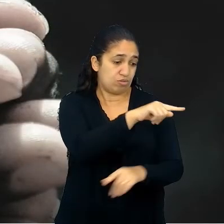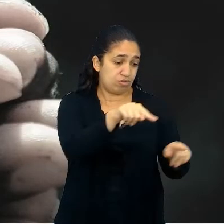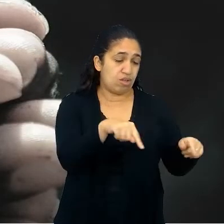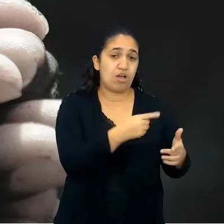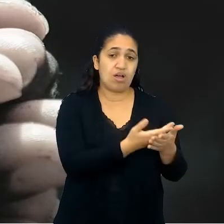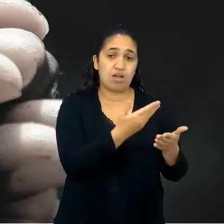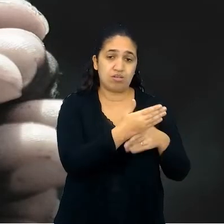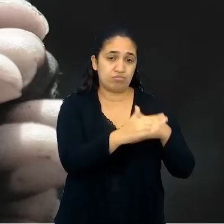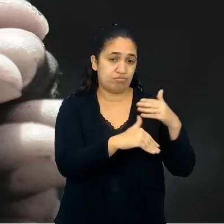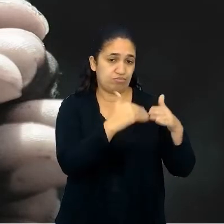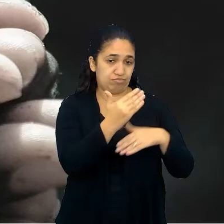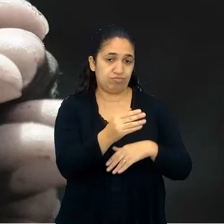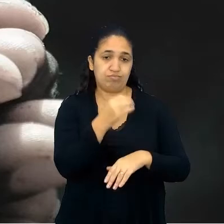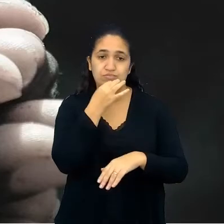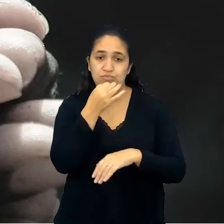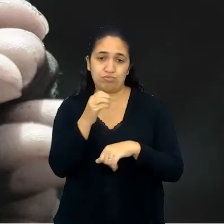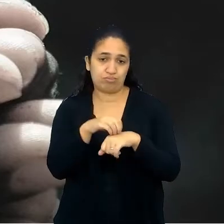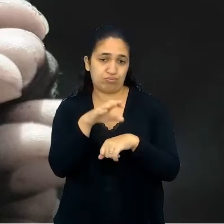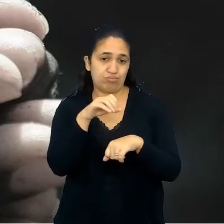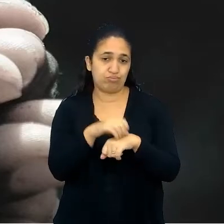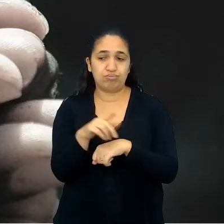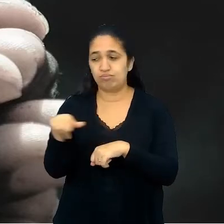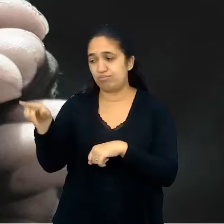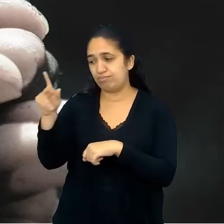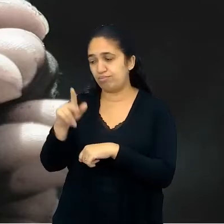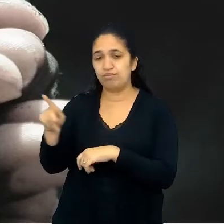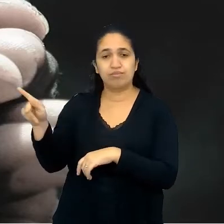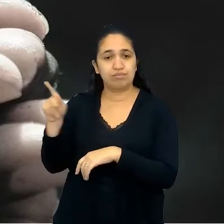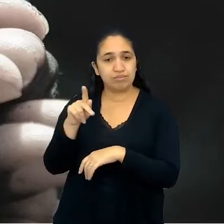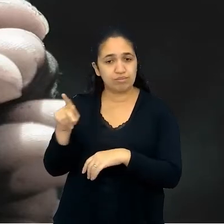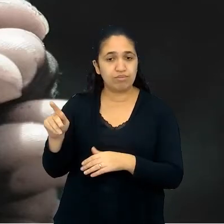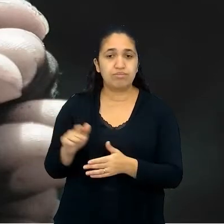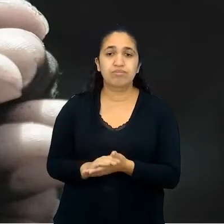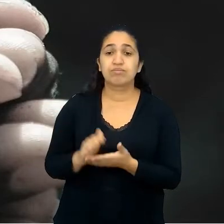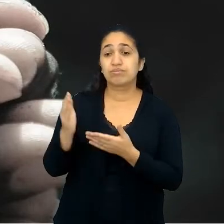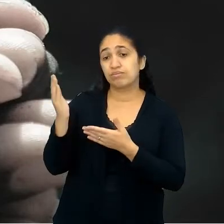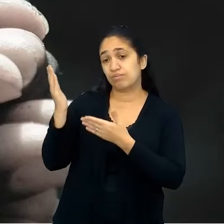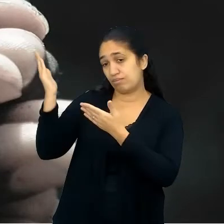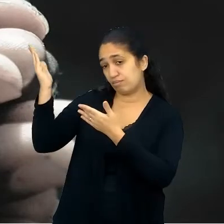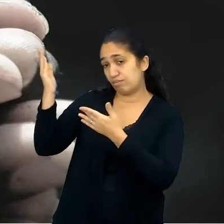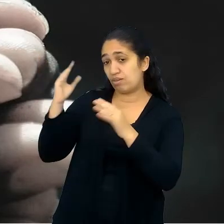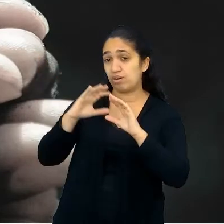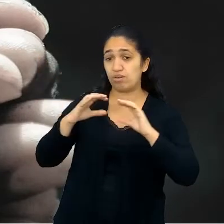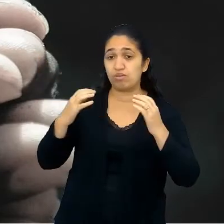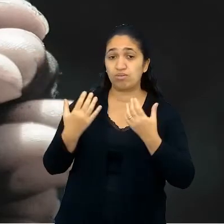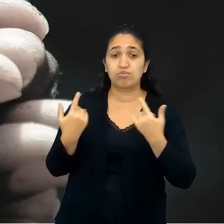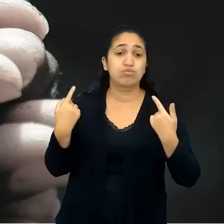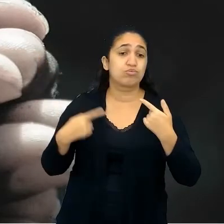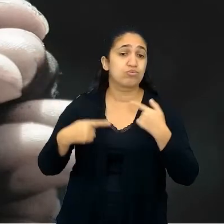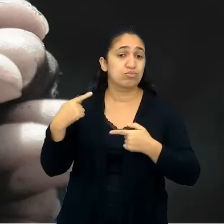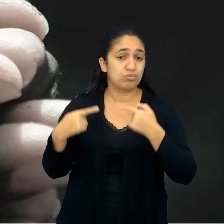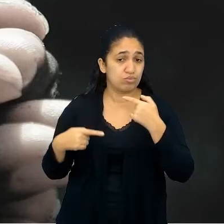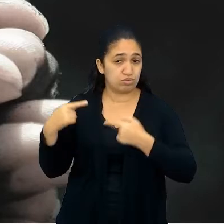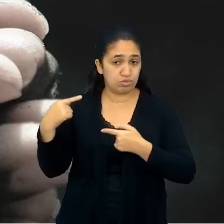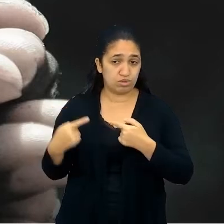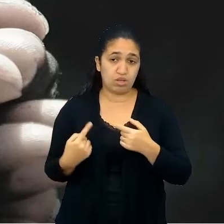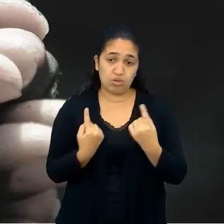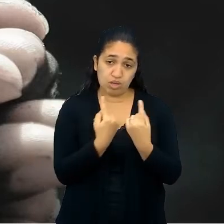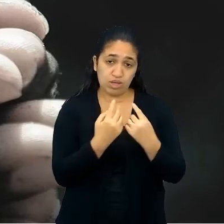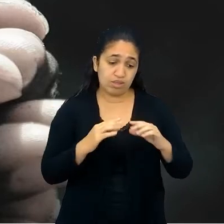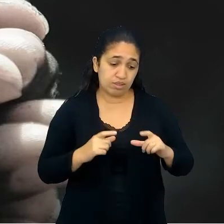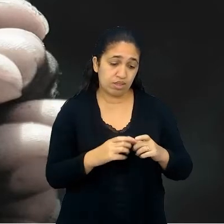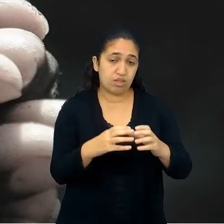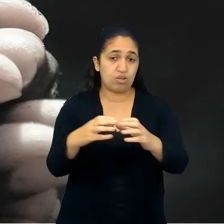como sugestão aí para os professores. E aí nós temos aí, por exemplo, uma discussão em grupo, né, cada grupo